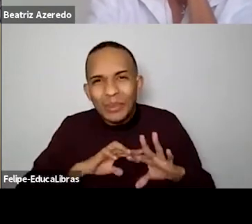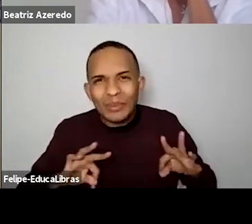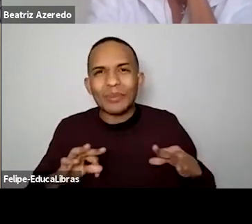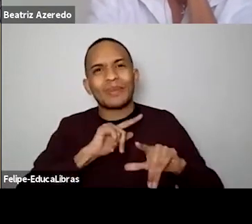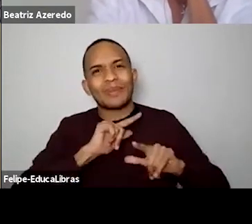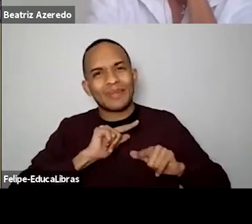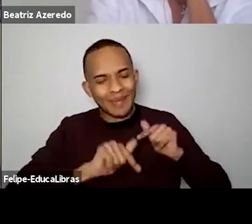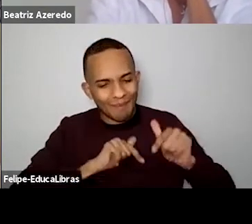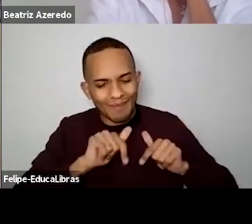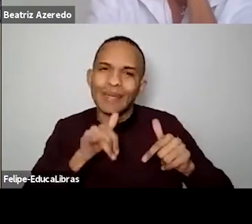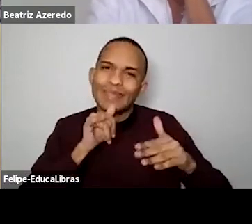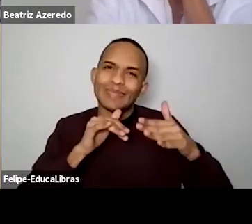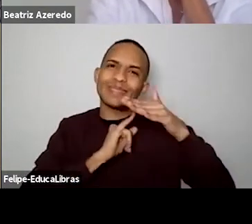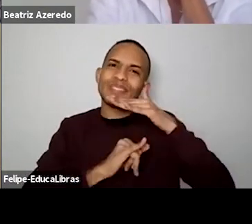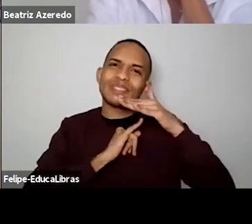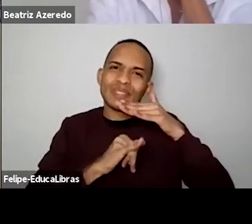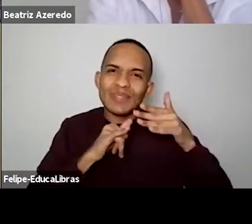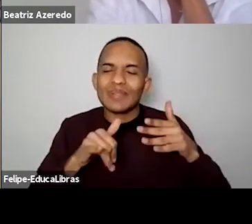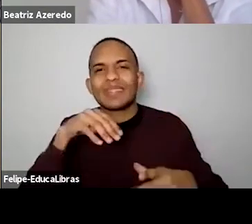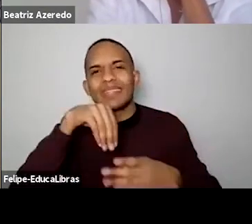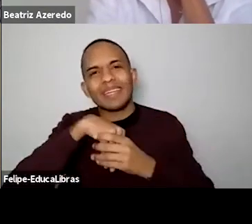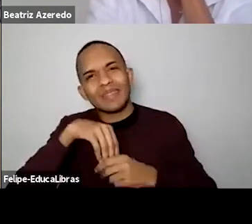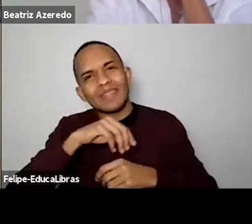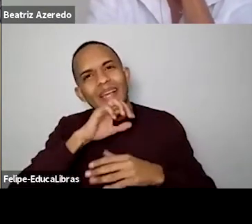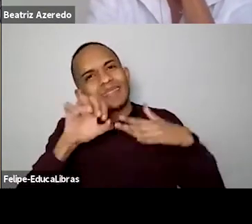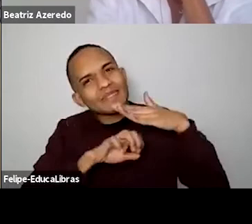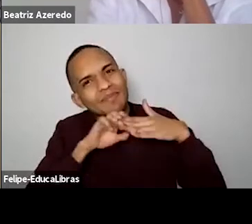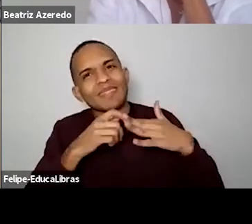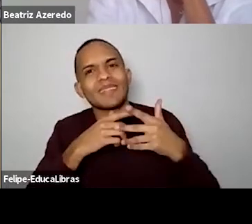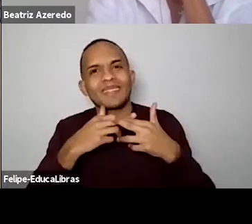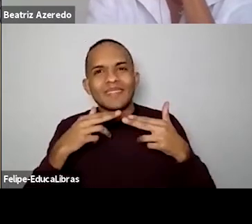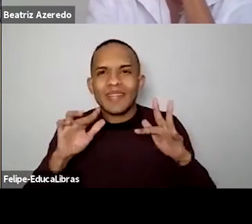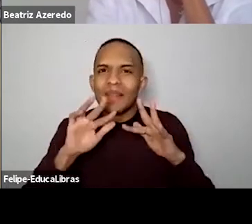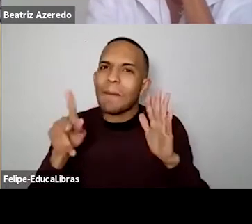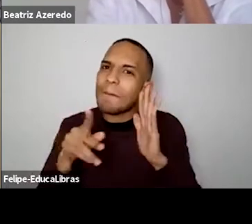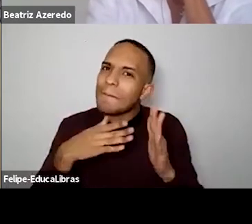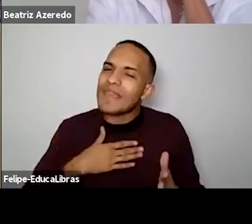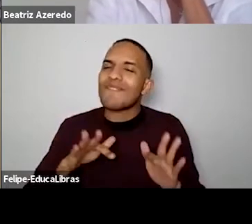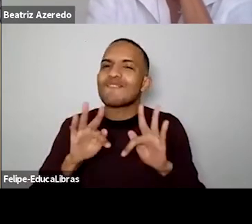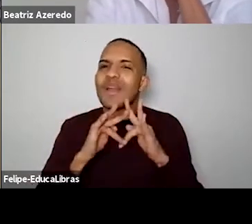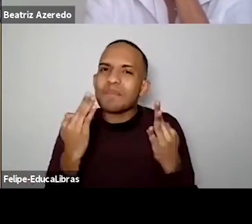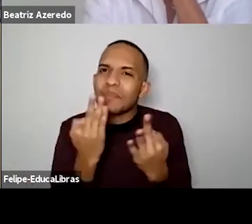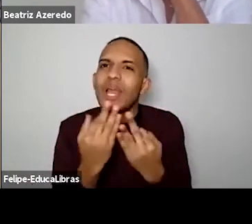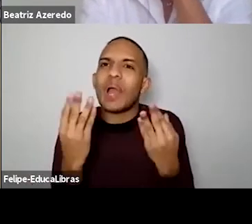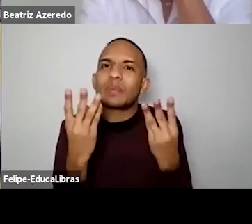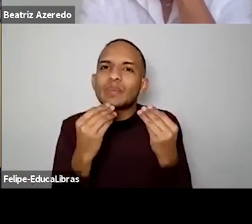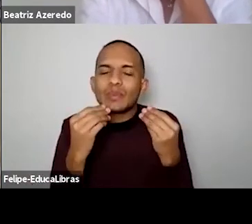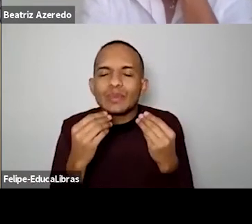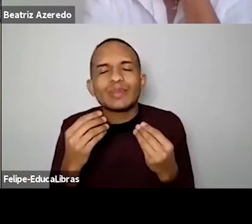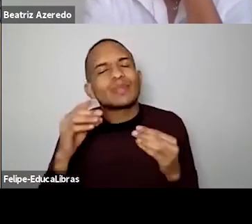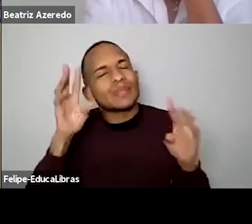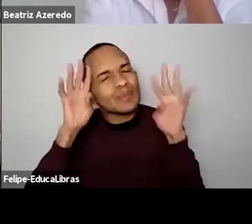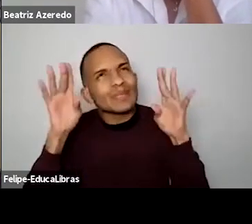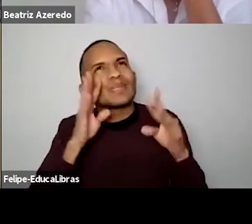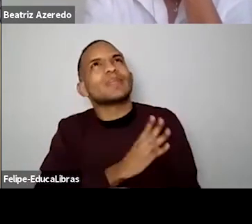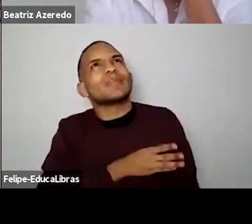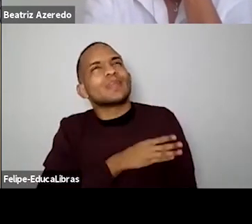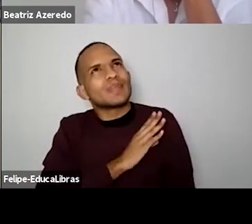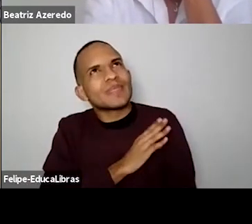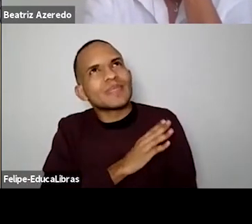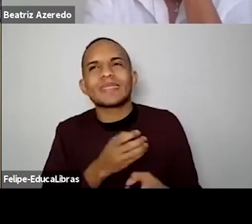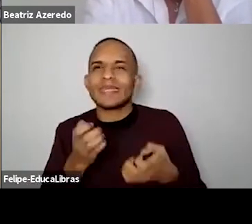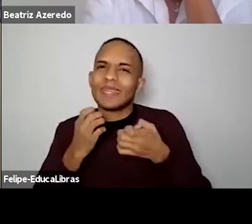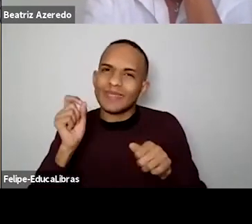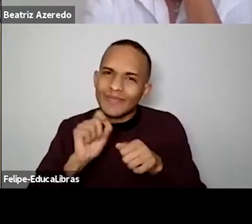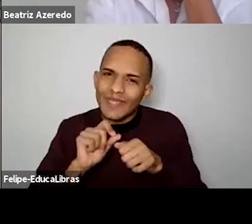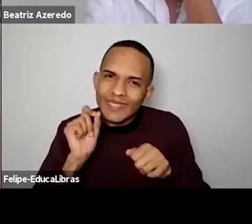pelo Instituto, dentro das empresas da minha família, foi sempre muito na intuição, no coração, em querer fazer. E